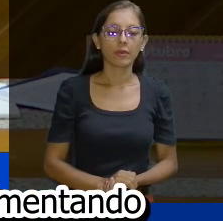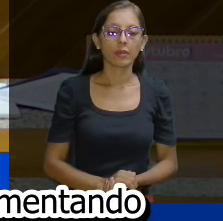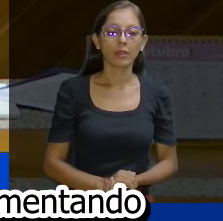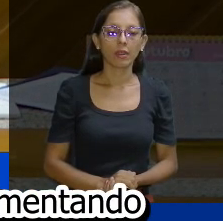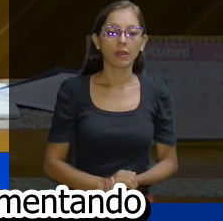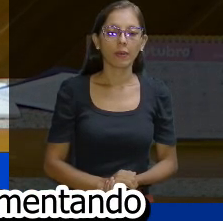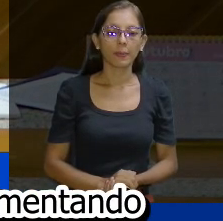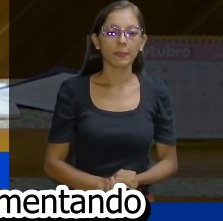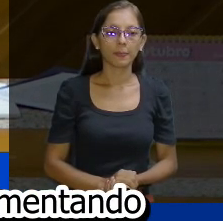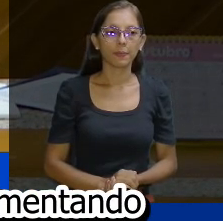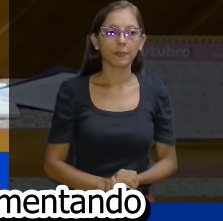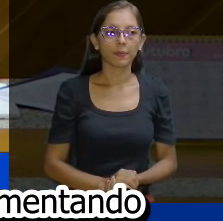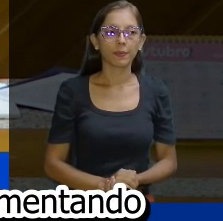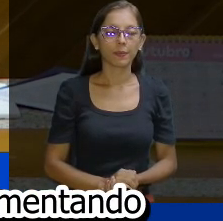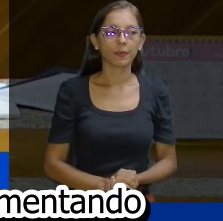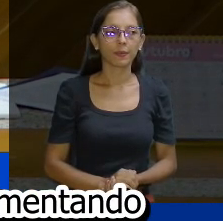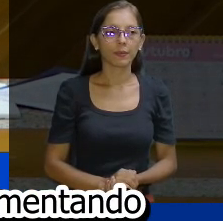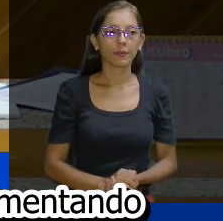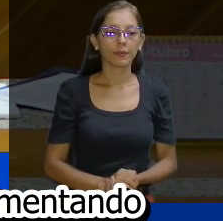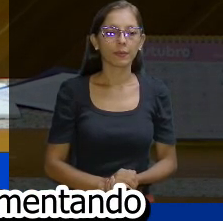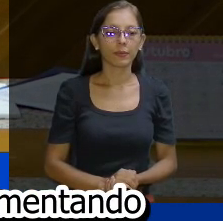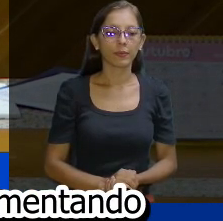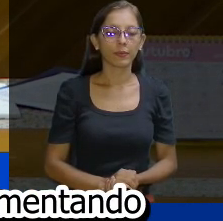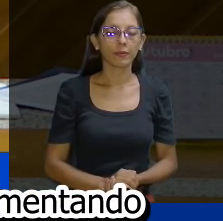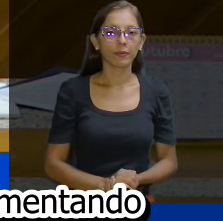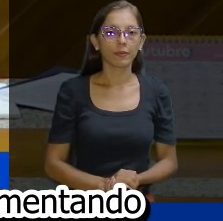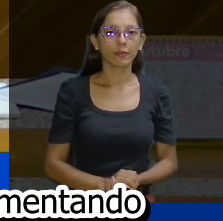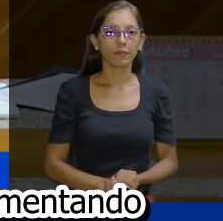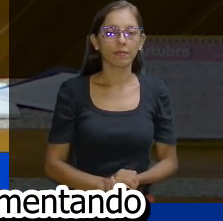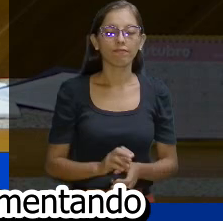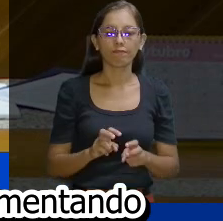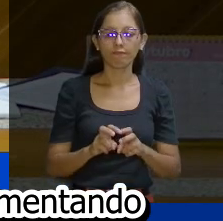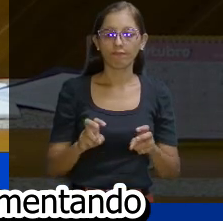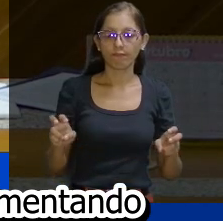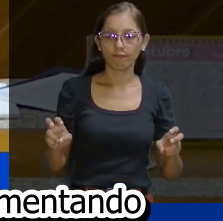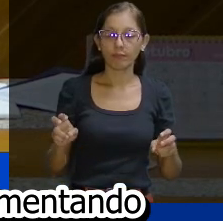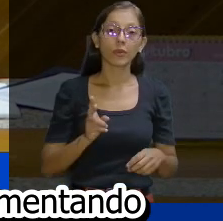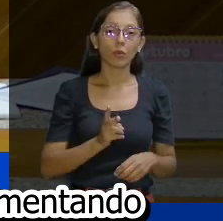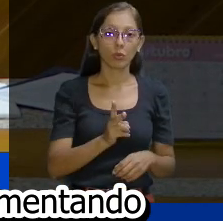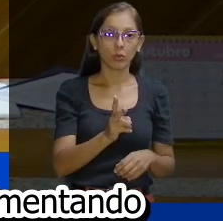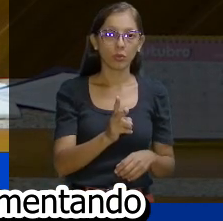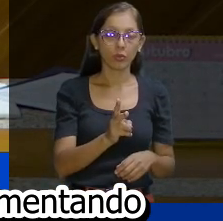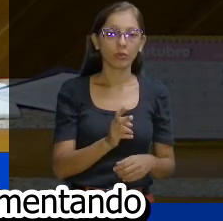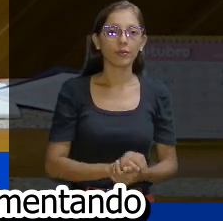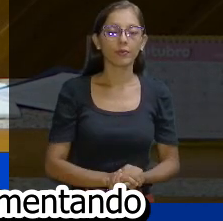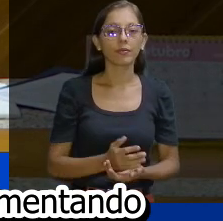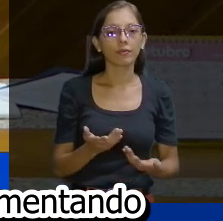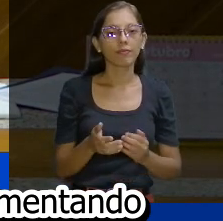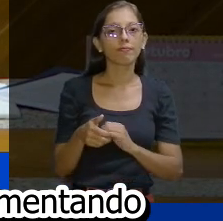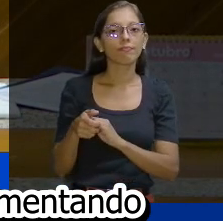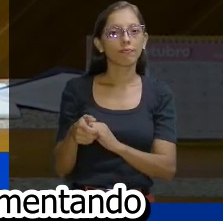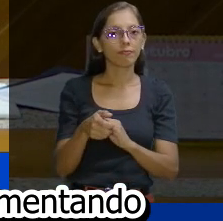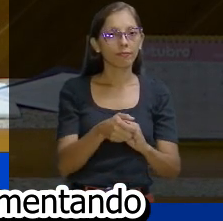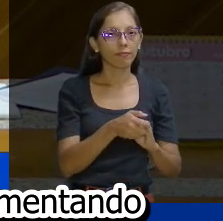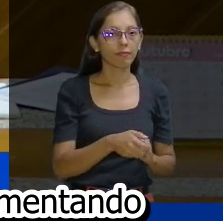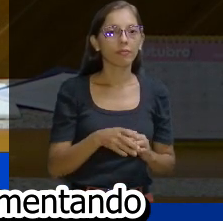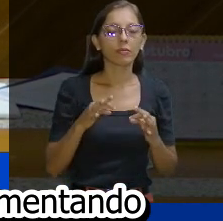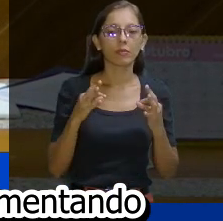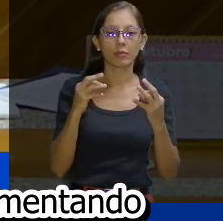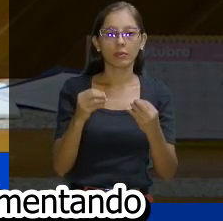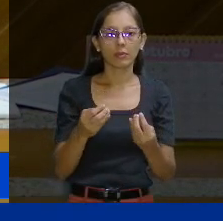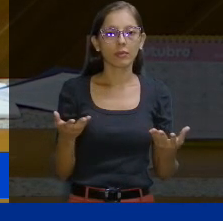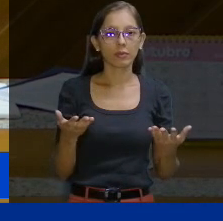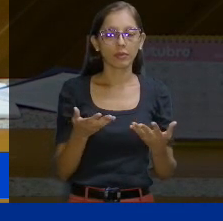já com o mesmo quórum, cumprimentando todas e todas que se encontram